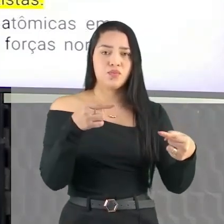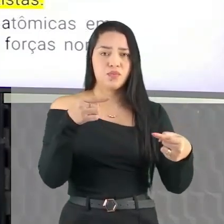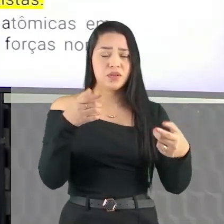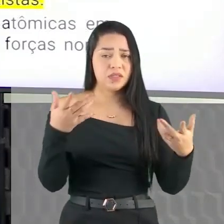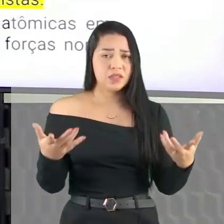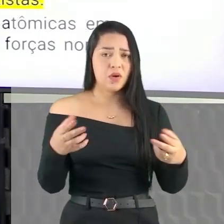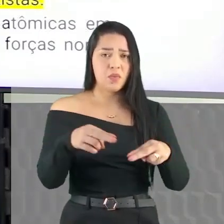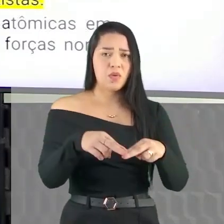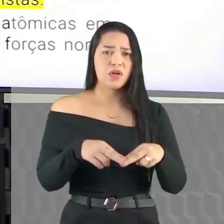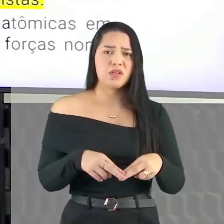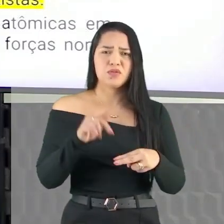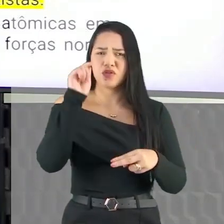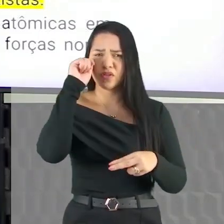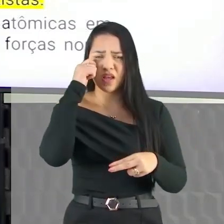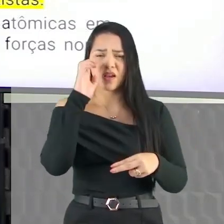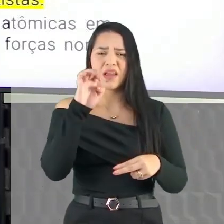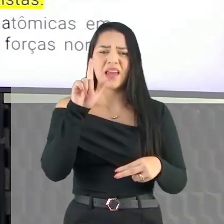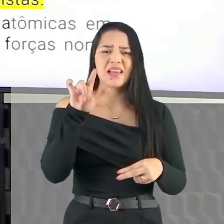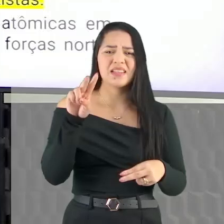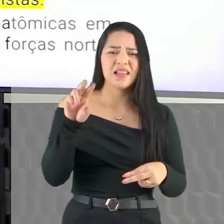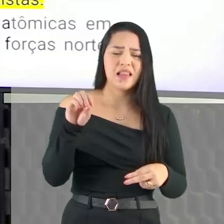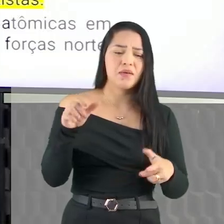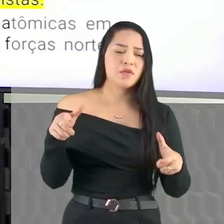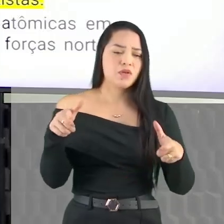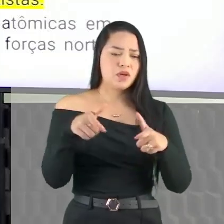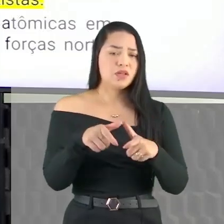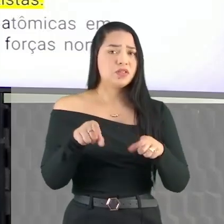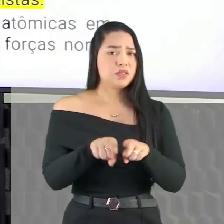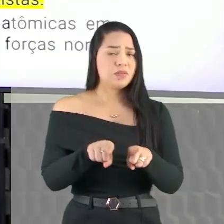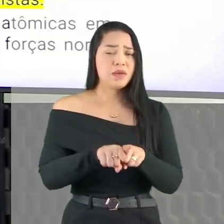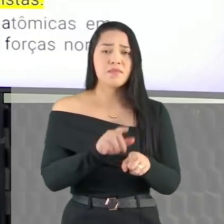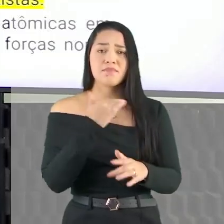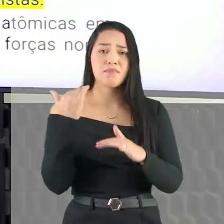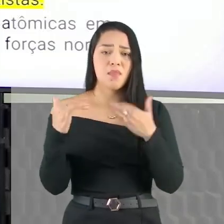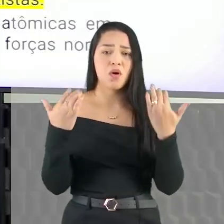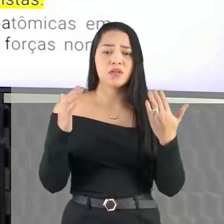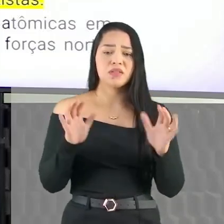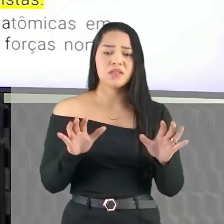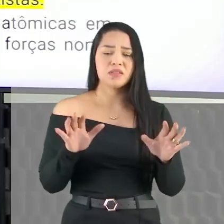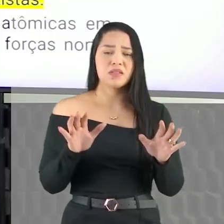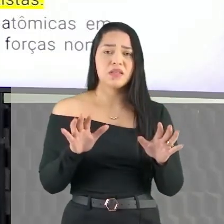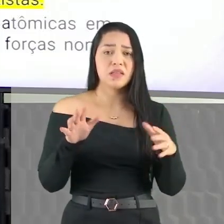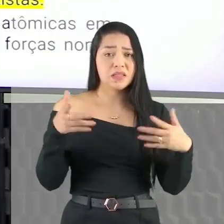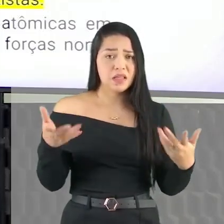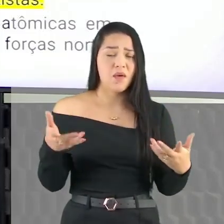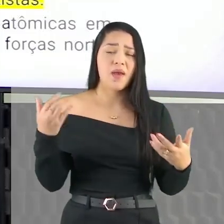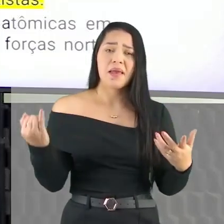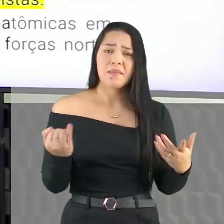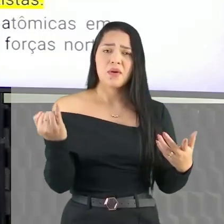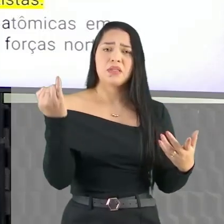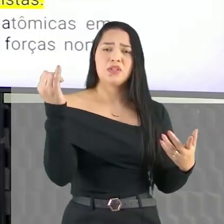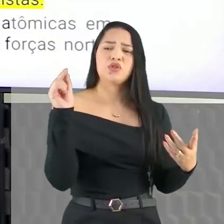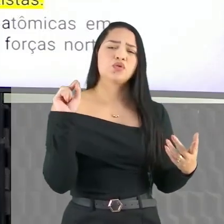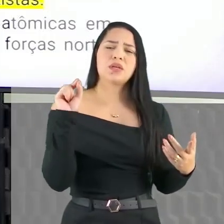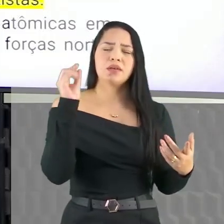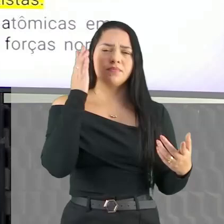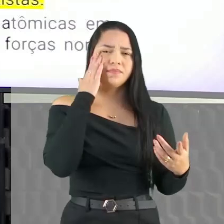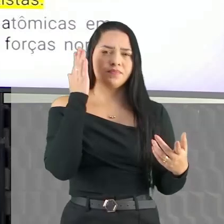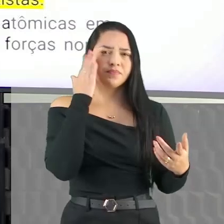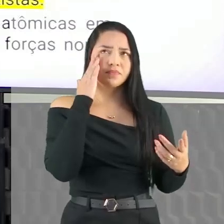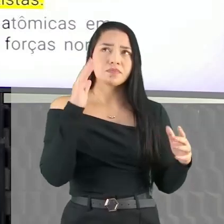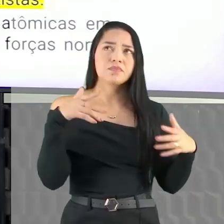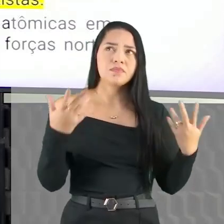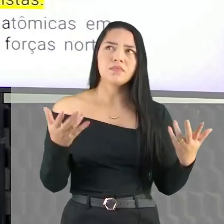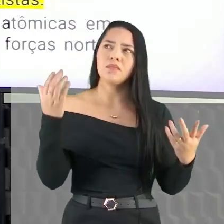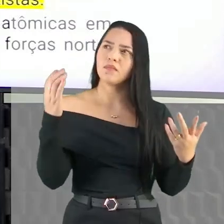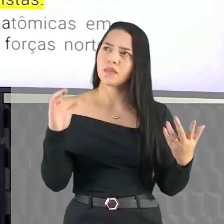os judeus, os eslavos, outras minorias étnicas também foram mortas nas câmaras de gás. E é muito importante entender que